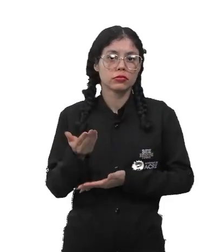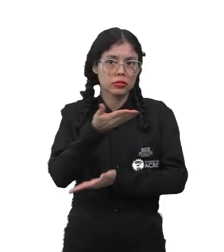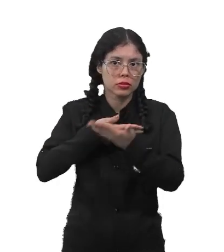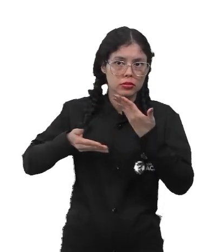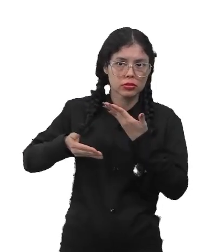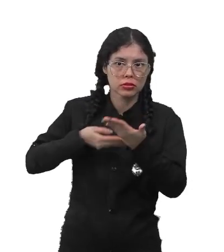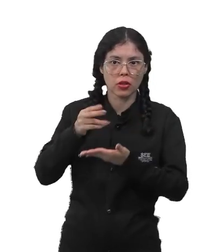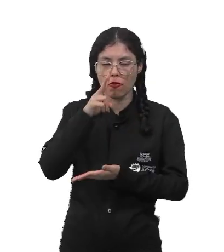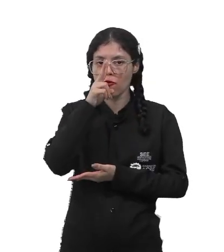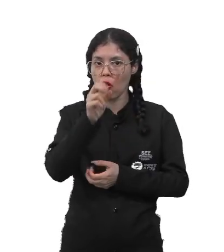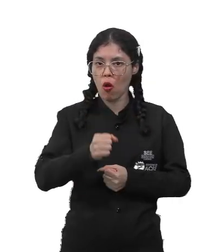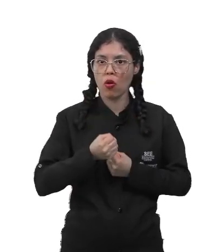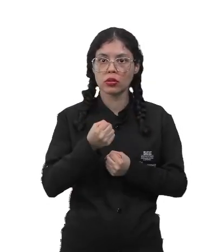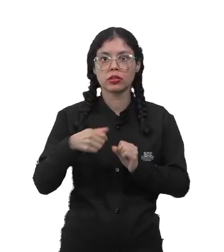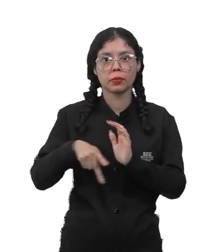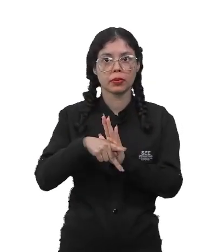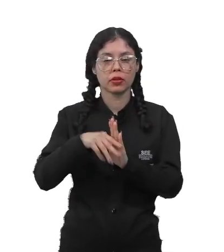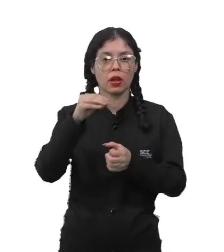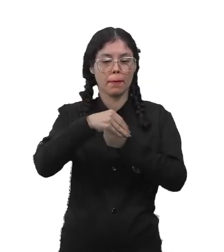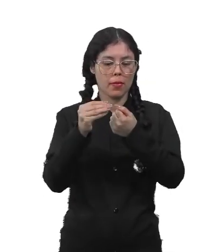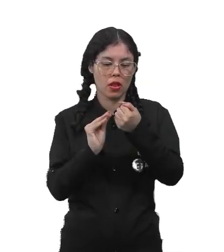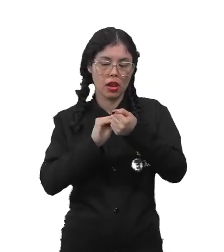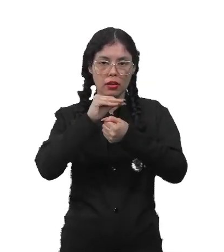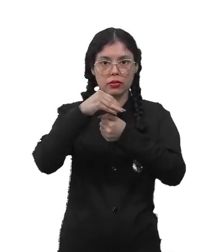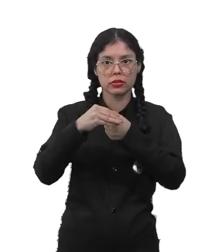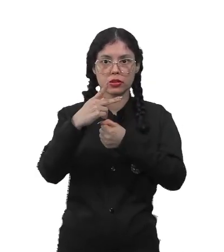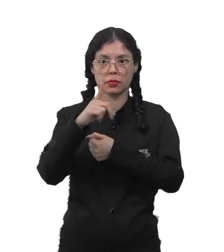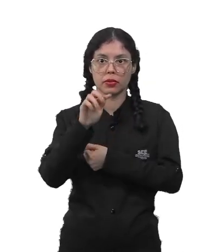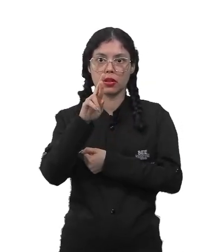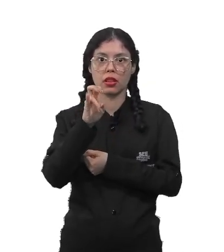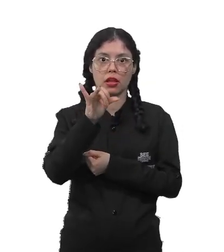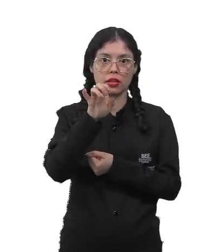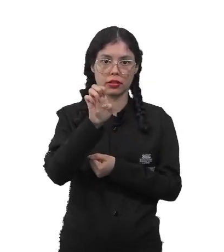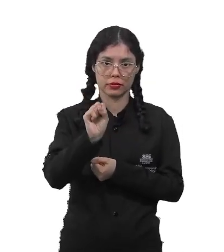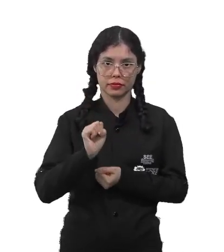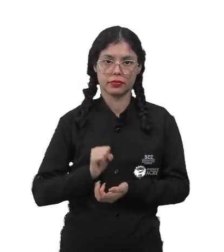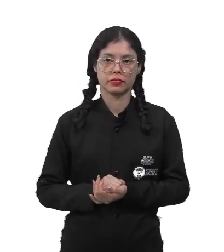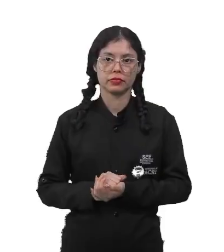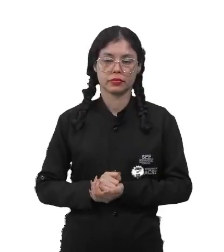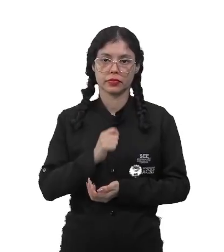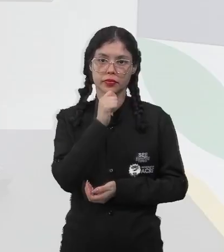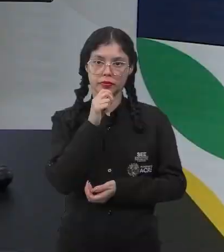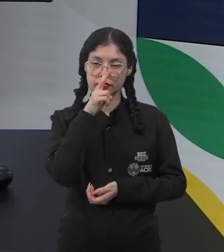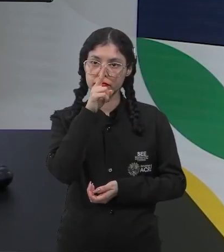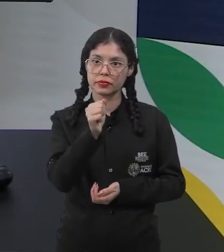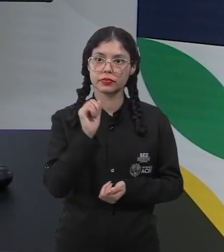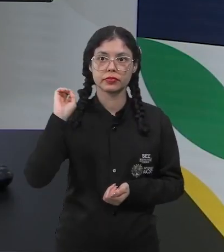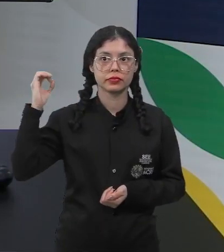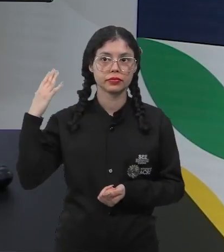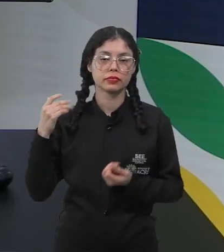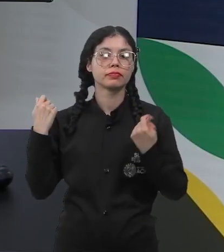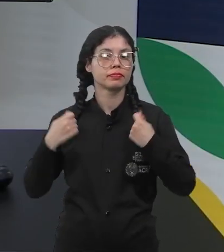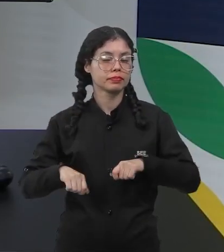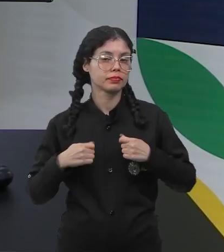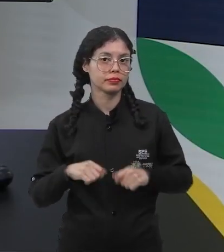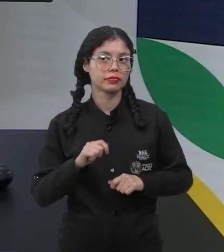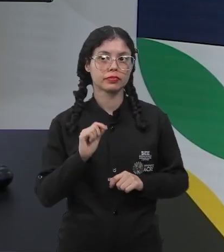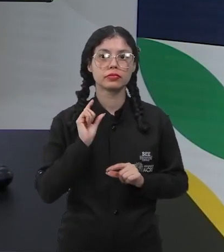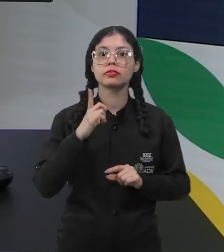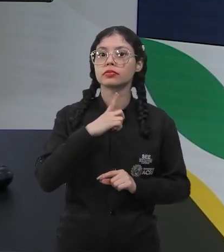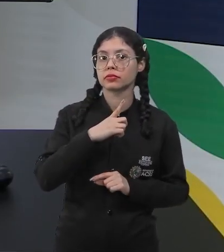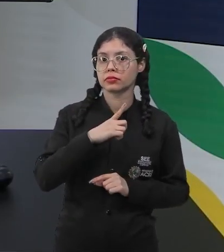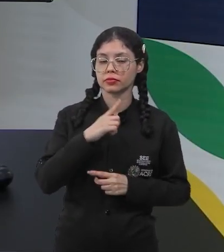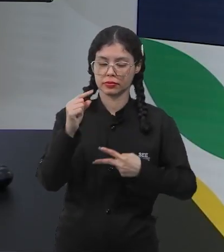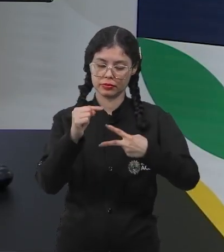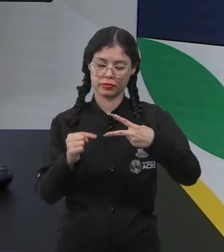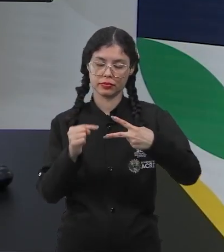uma interação forte entre moléculas polares. Então, para essa força acontecer, eu preciso ter